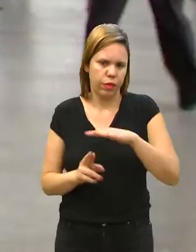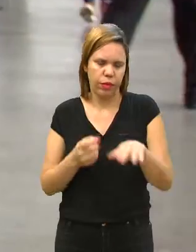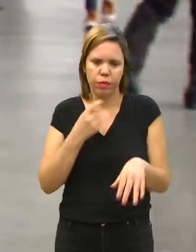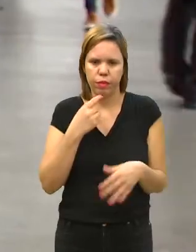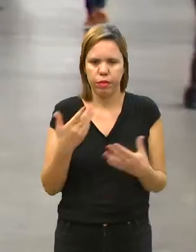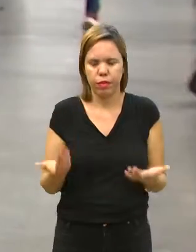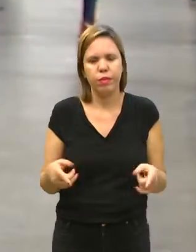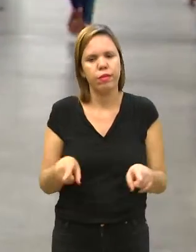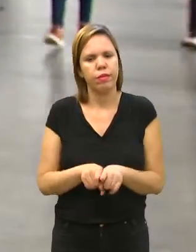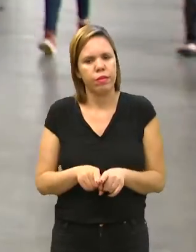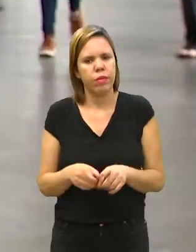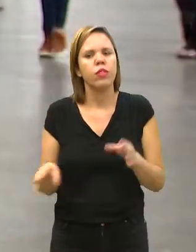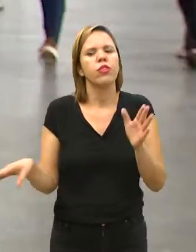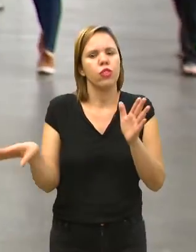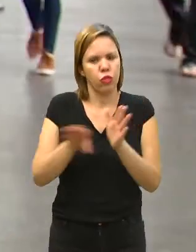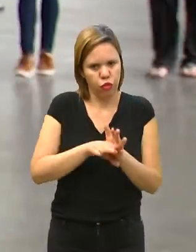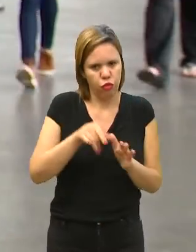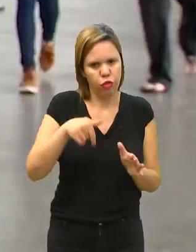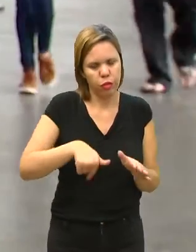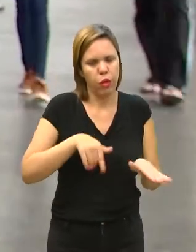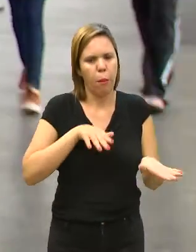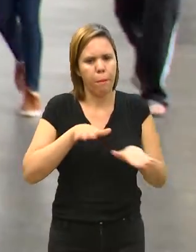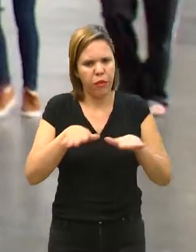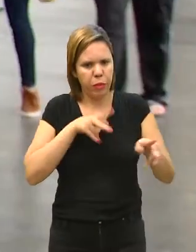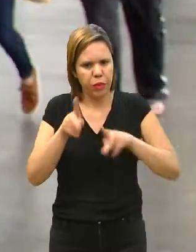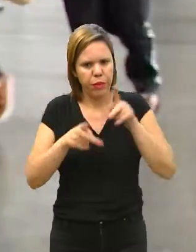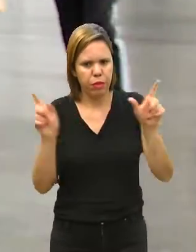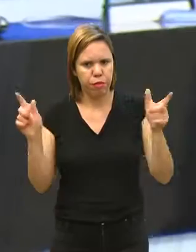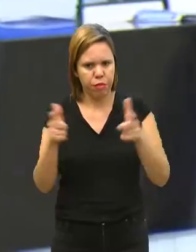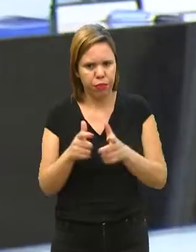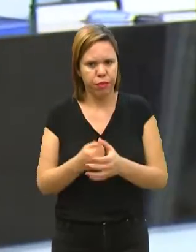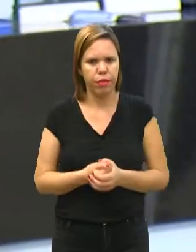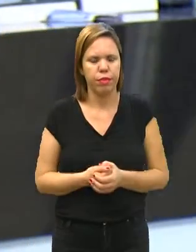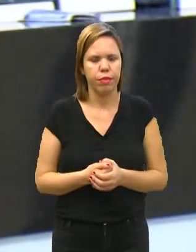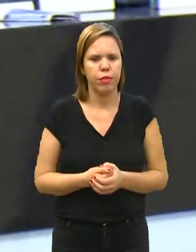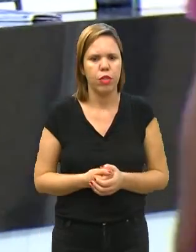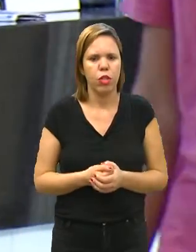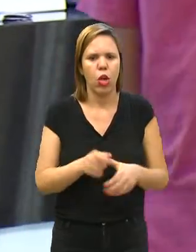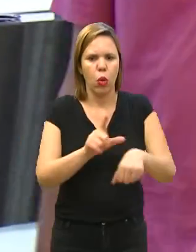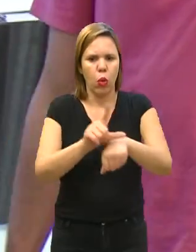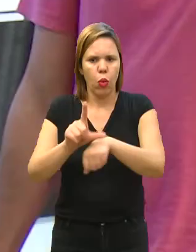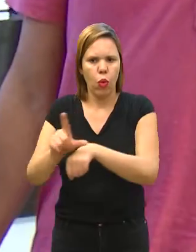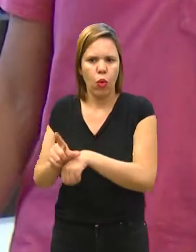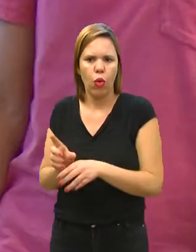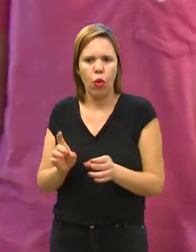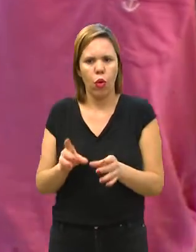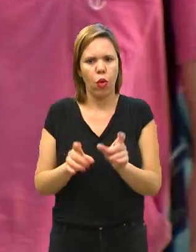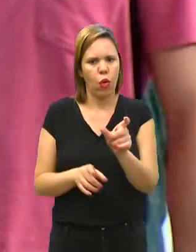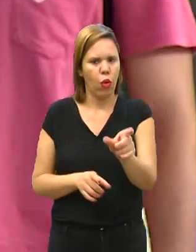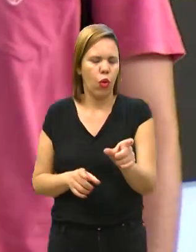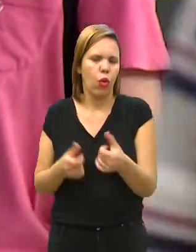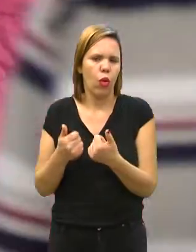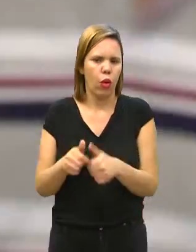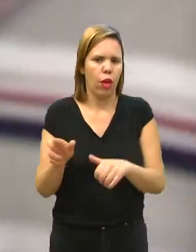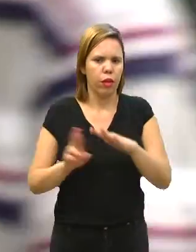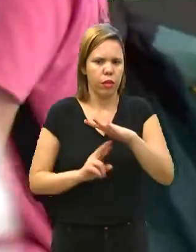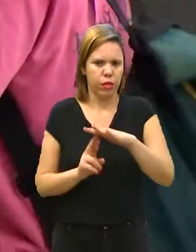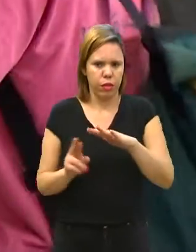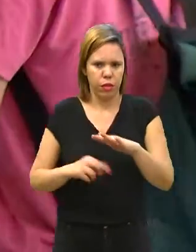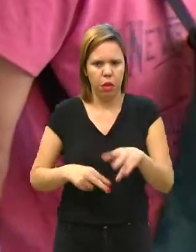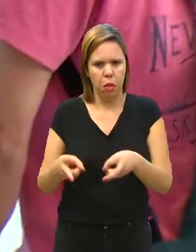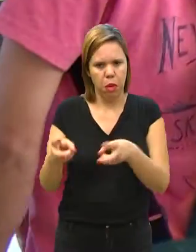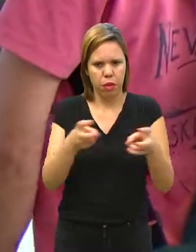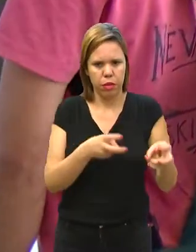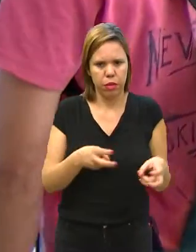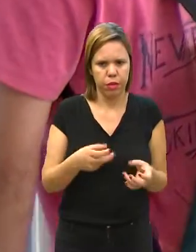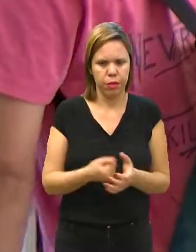rodoviário. Também os que estão chegando, então o movimento de passageiros é bem menor. Nos guichês aqui do terminal rodoviário, a gente pode